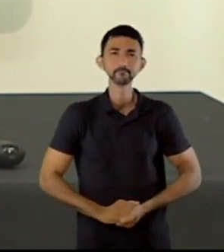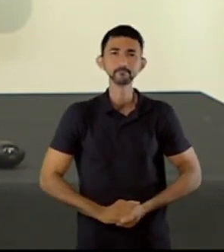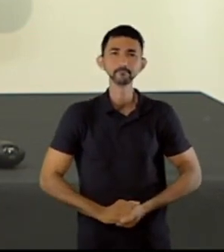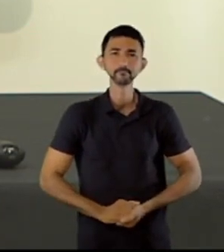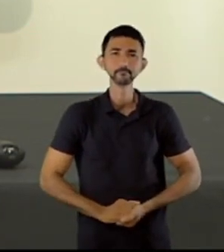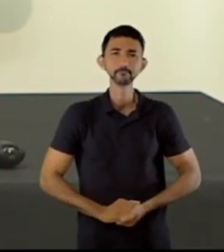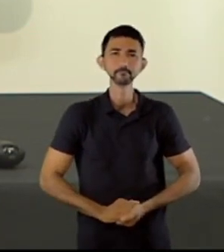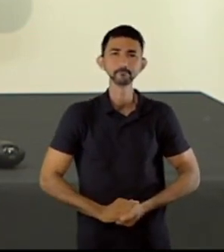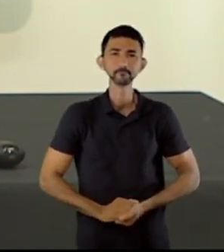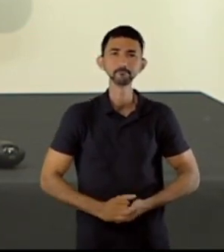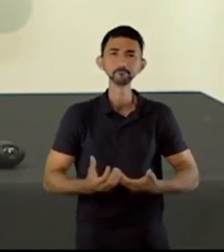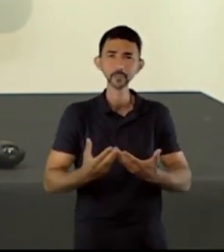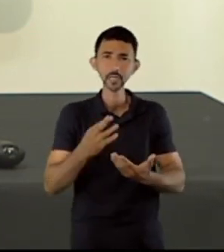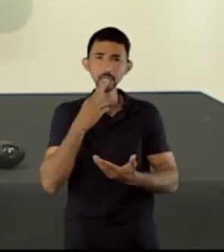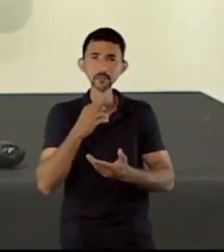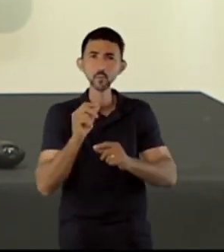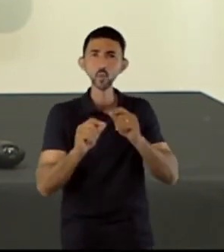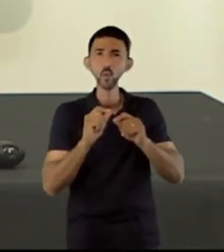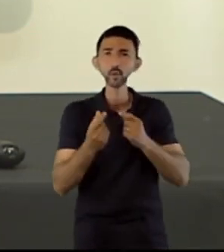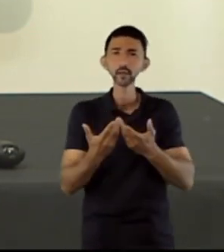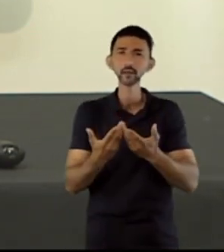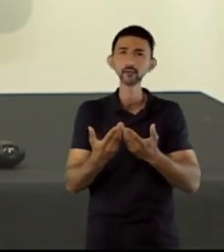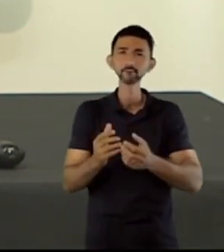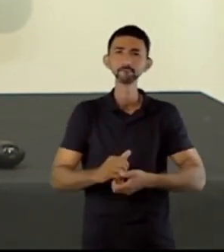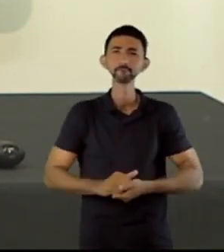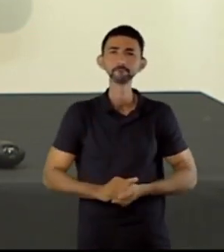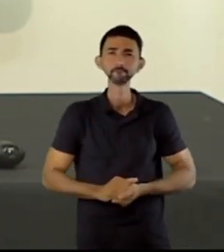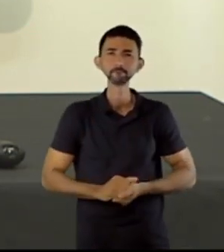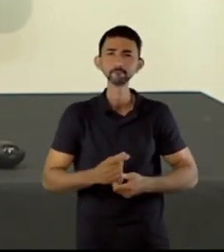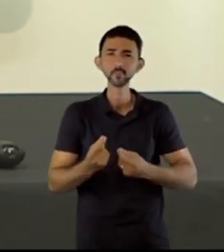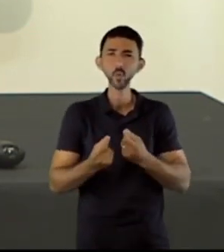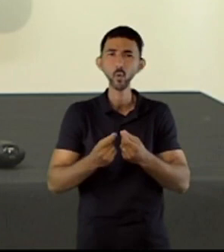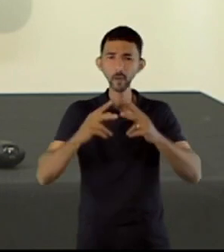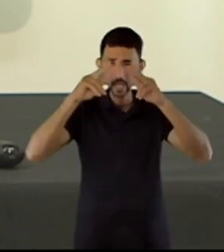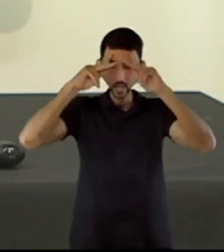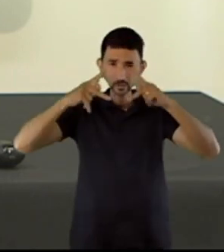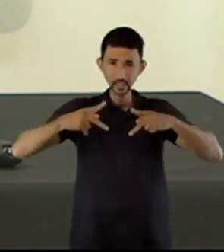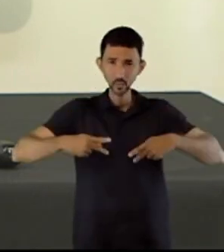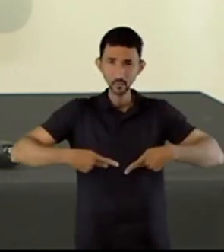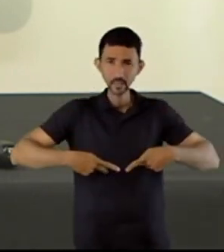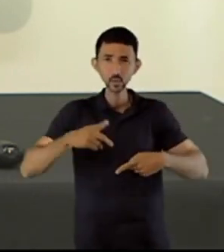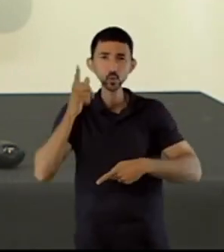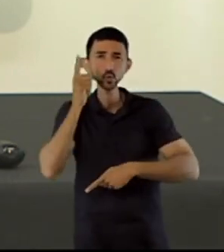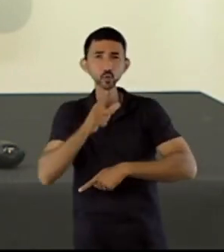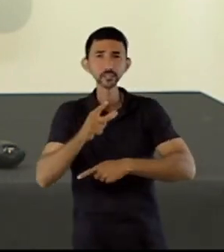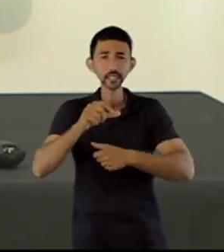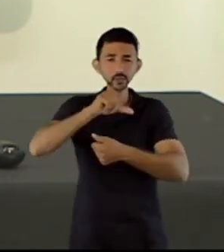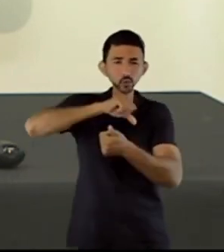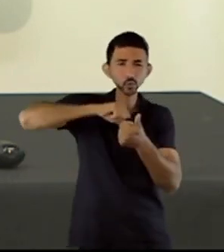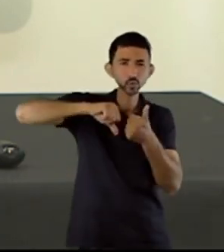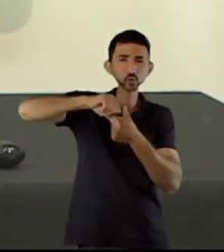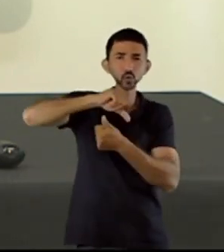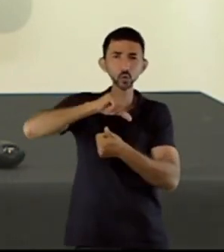você responda, né, de quais formas o ser humano consegue